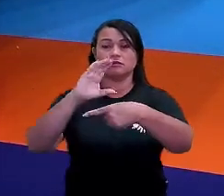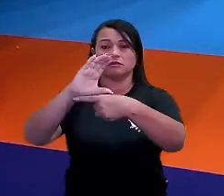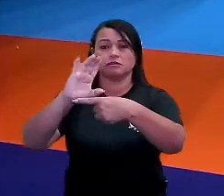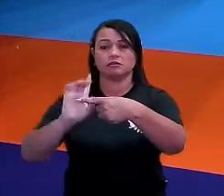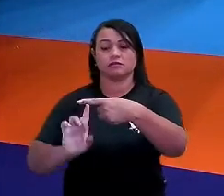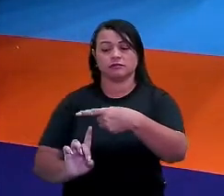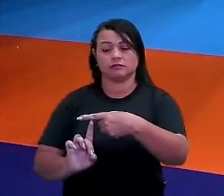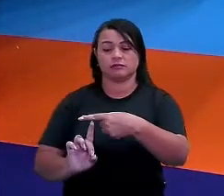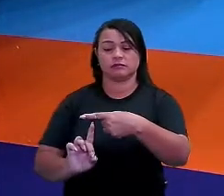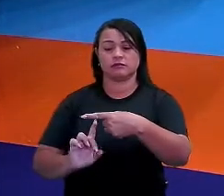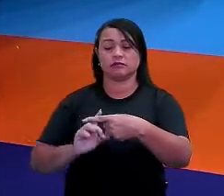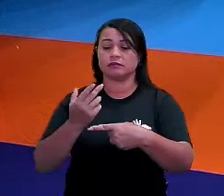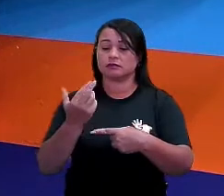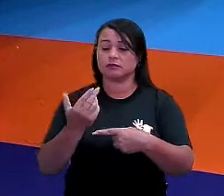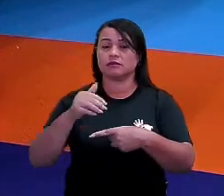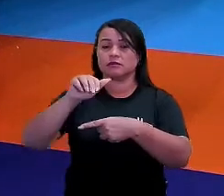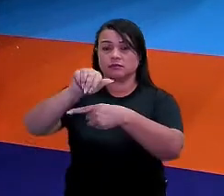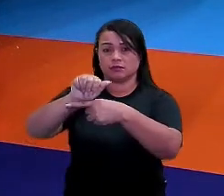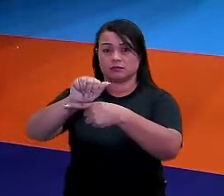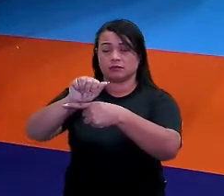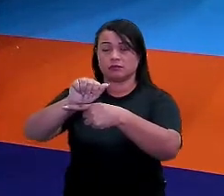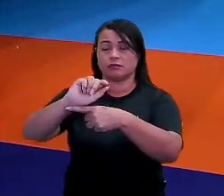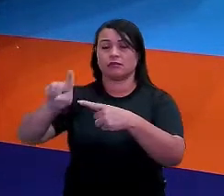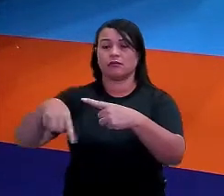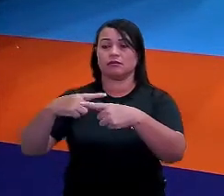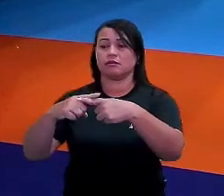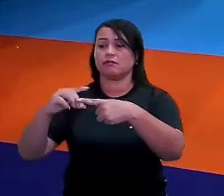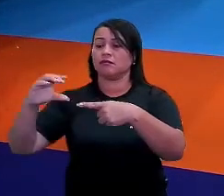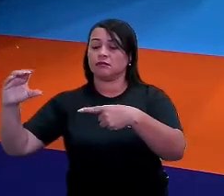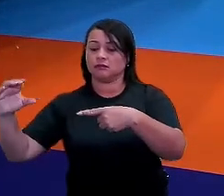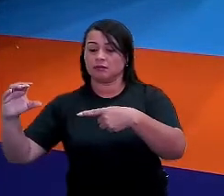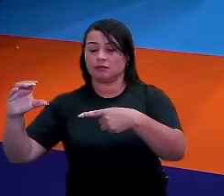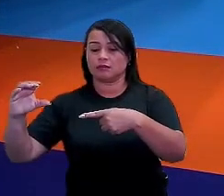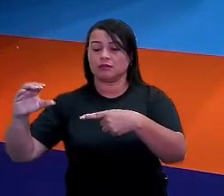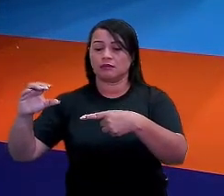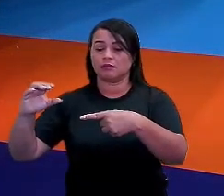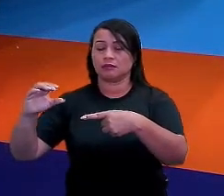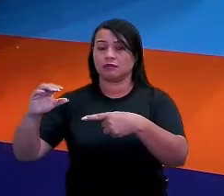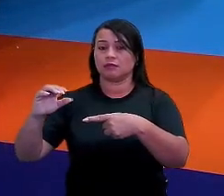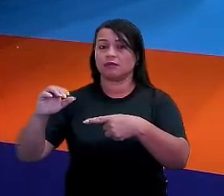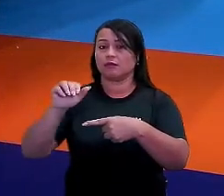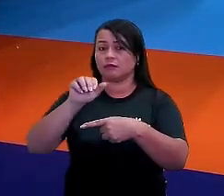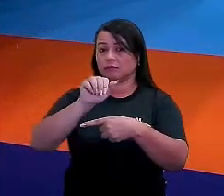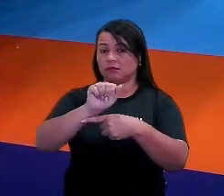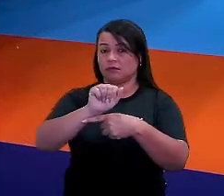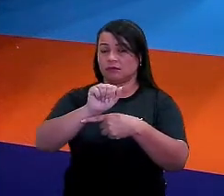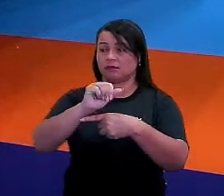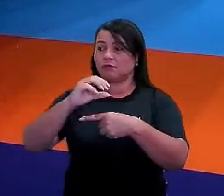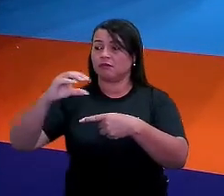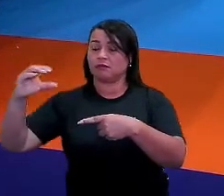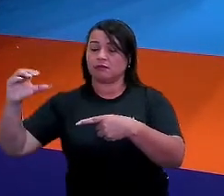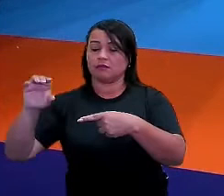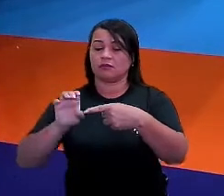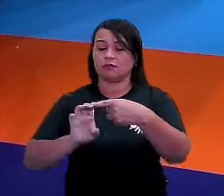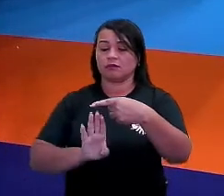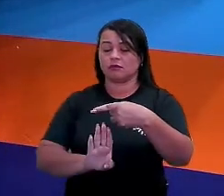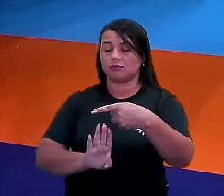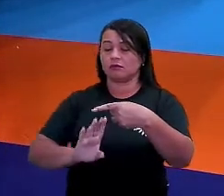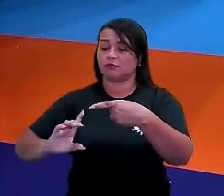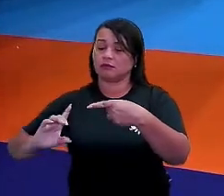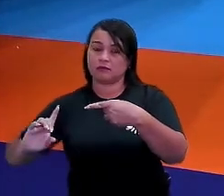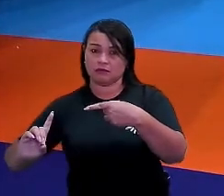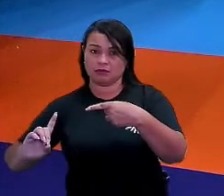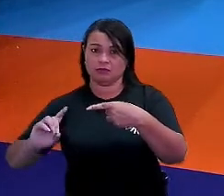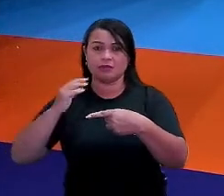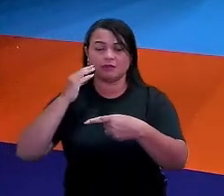sobre D, que é igual a A vezes C, né, no numerador, e B vezes D no